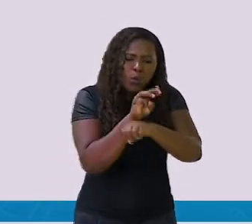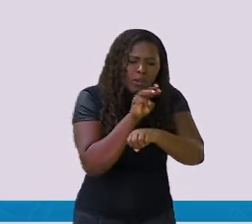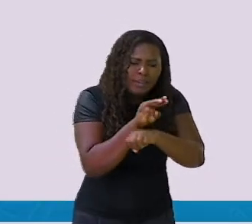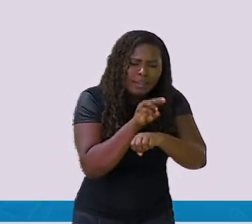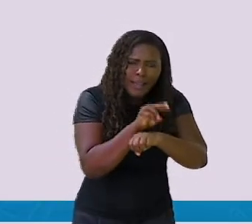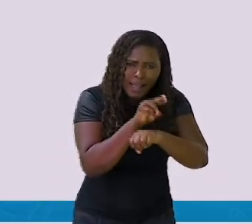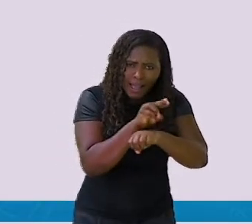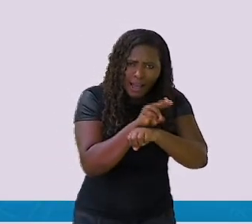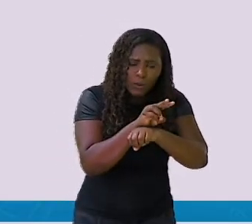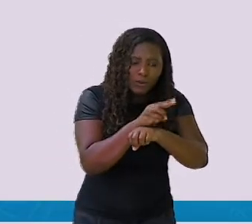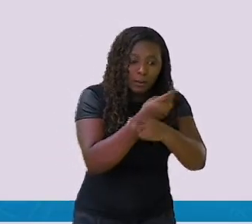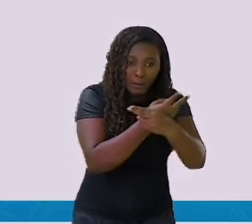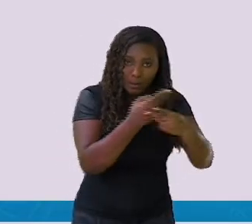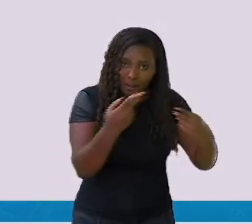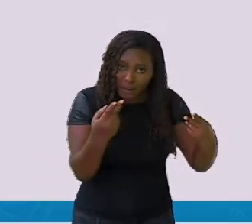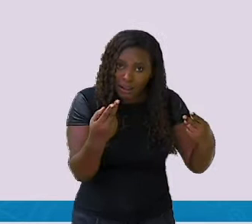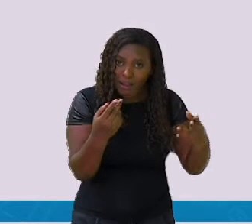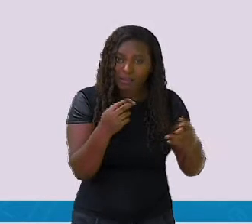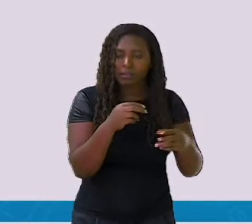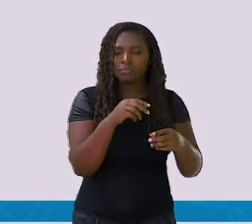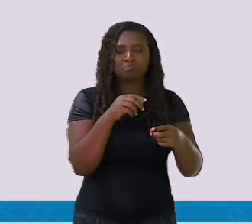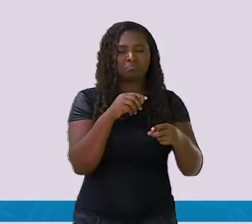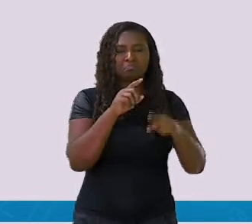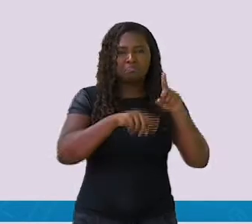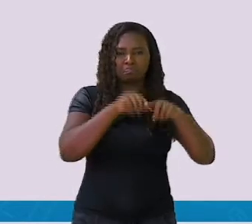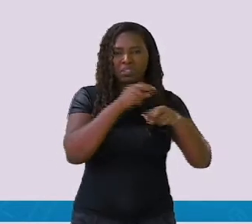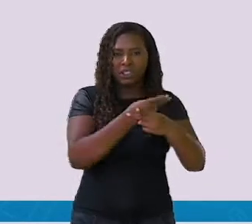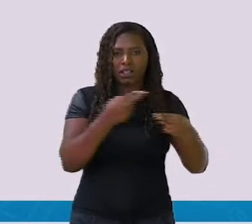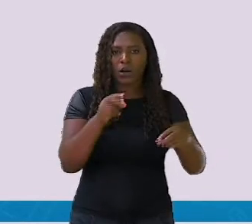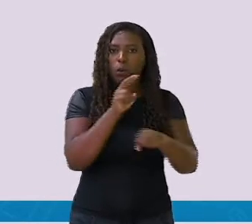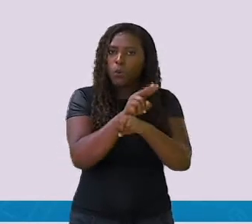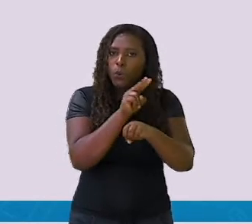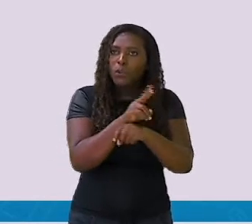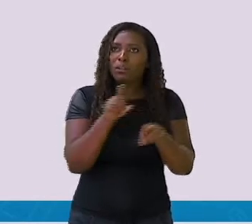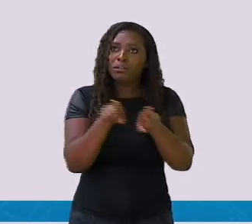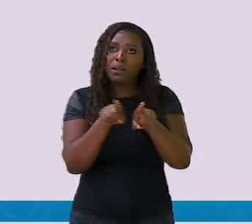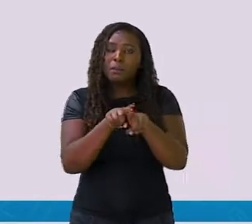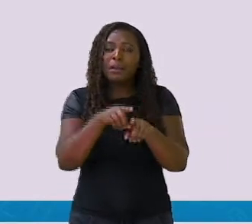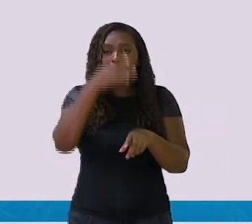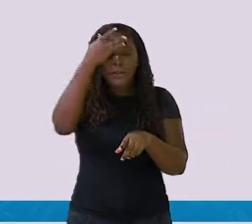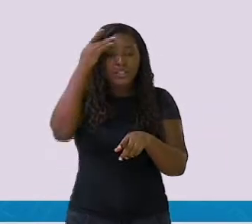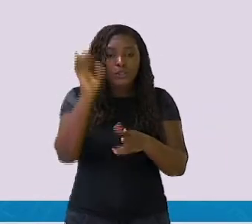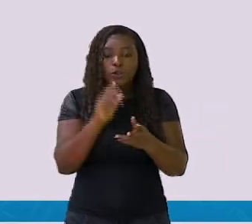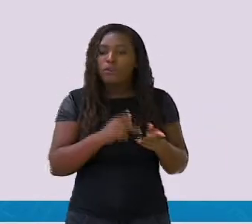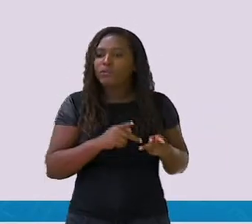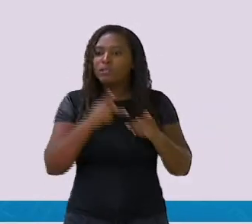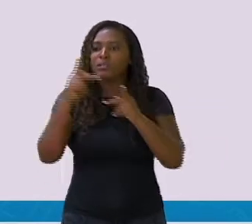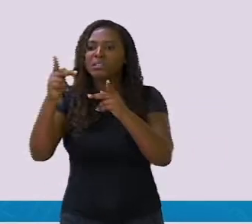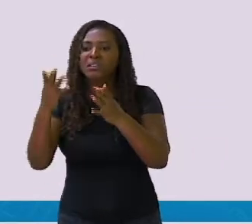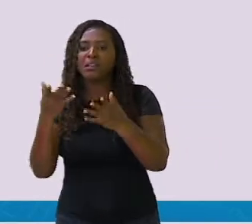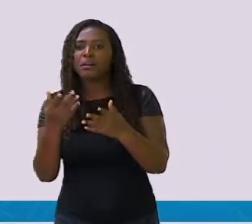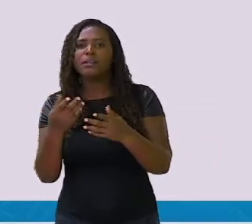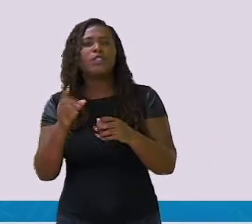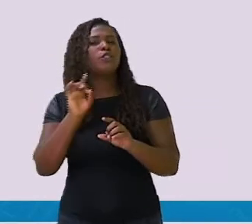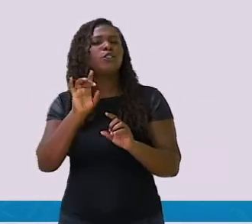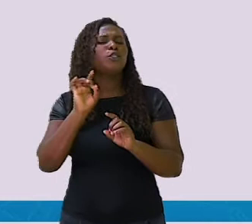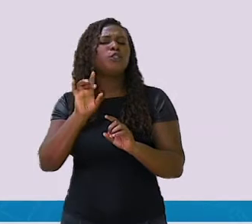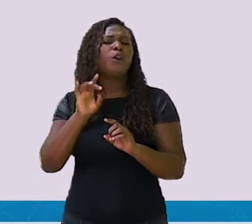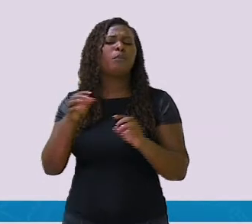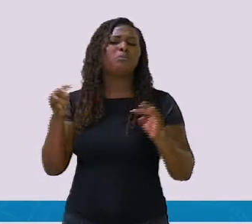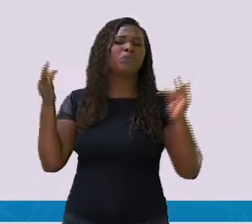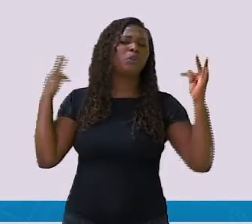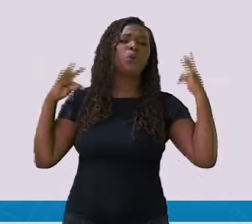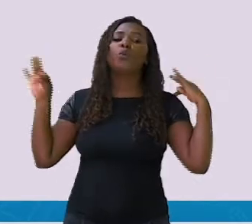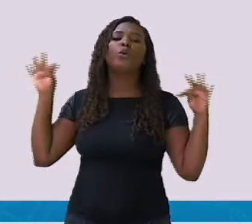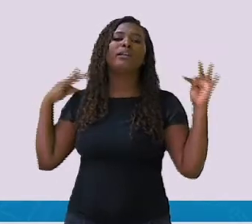turismo. Tem pessoas que vão até os museus para conhecer, para passear mesmo, isso não é um problema. Então